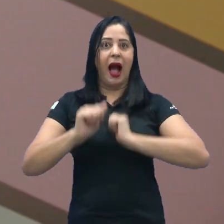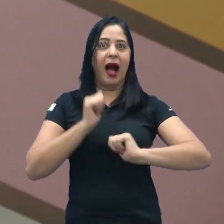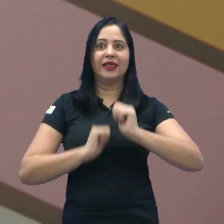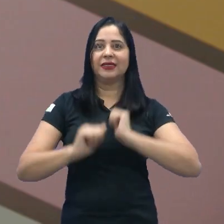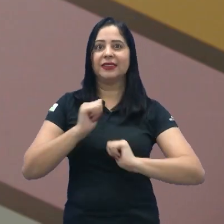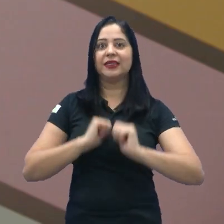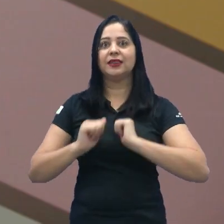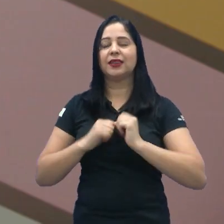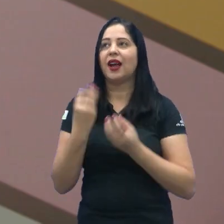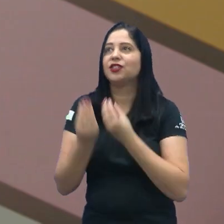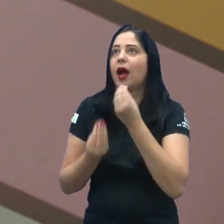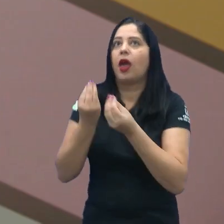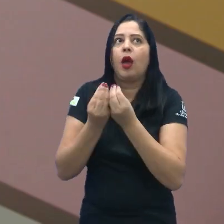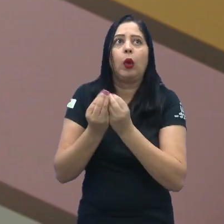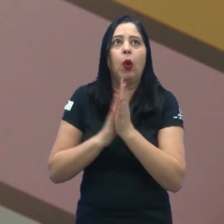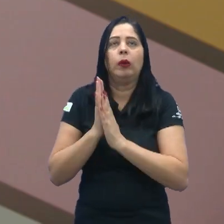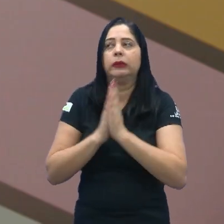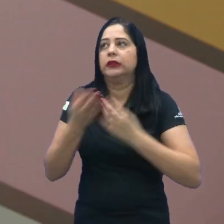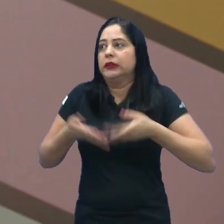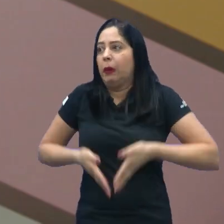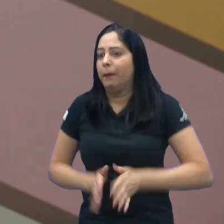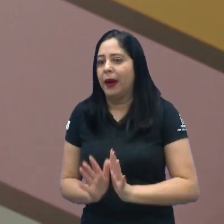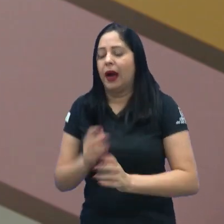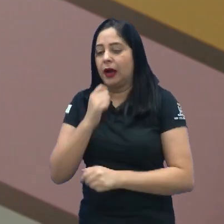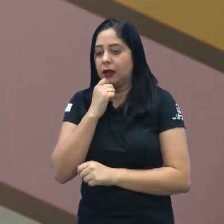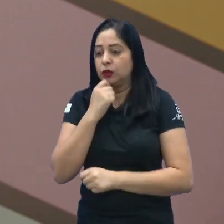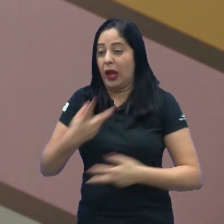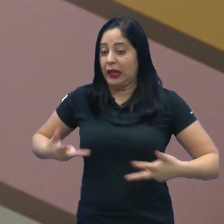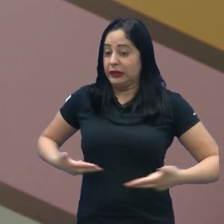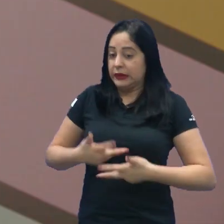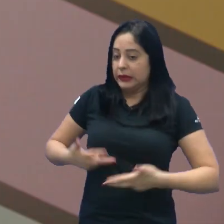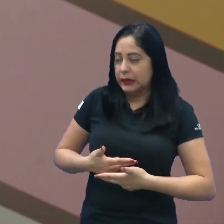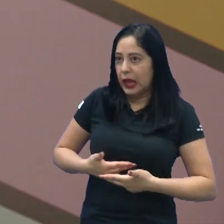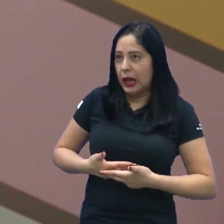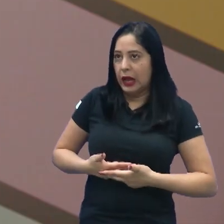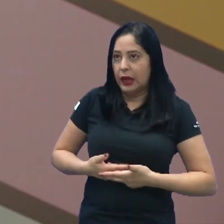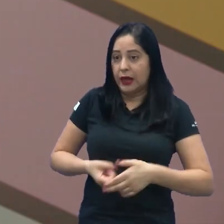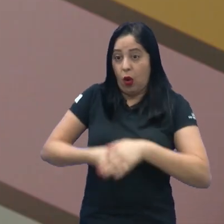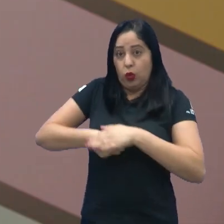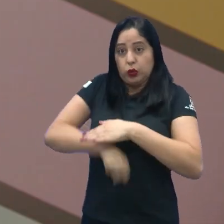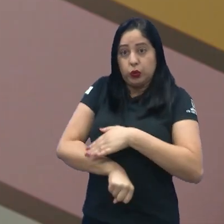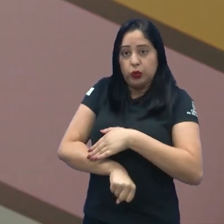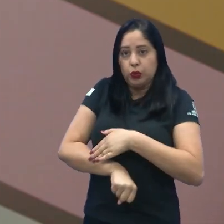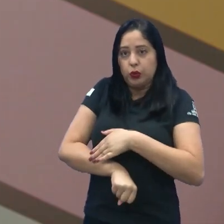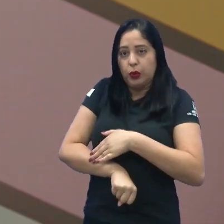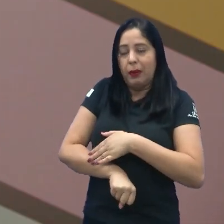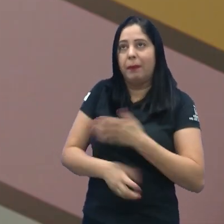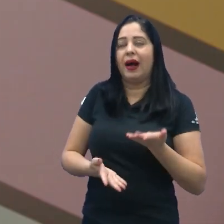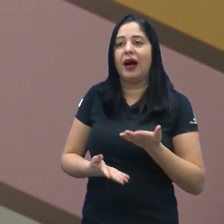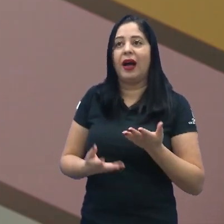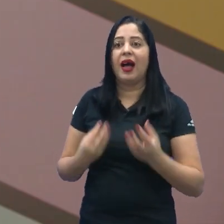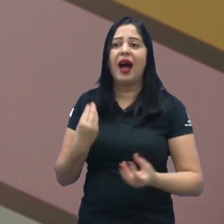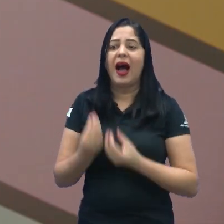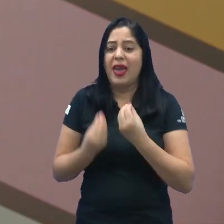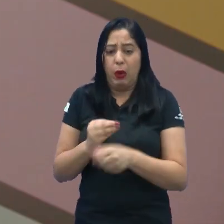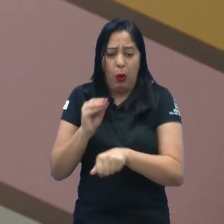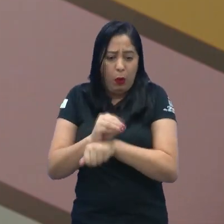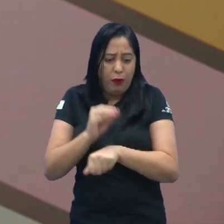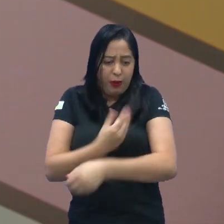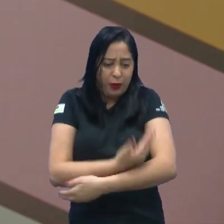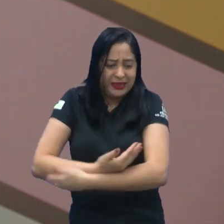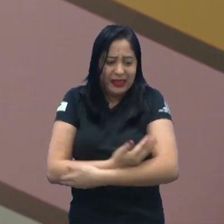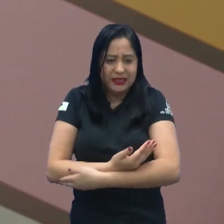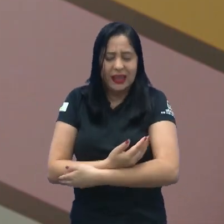como é que vai ser o parto, se vai ser uma cesárea, o parto normal, né, como é que vai ser a minha relação com o bebê, com a